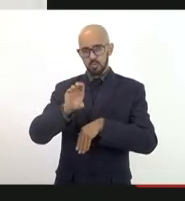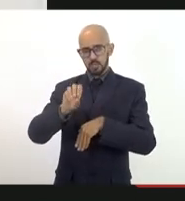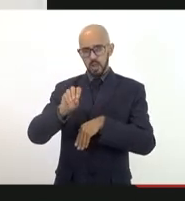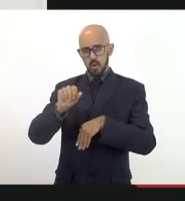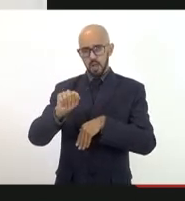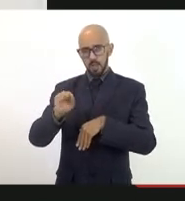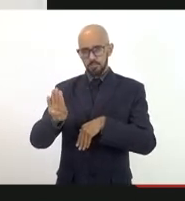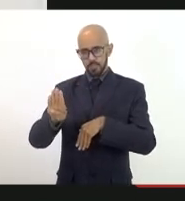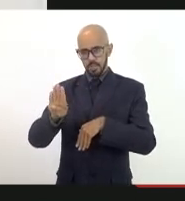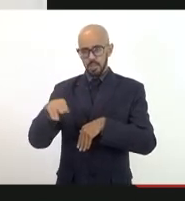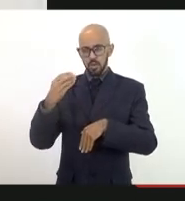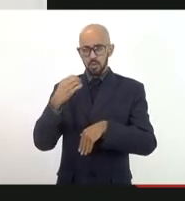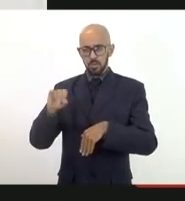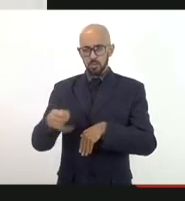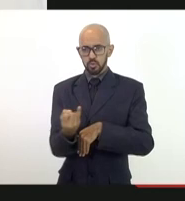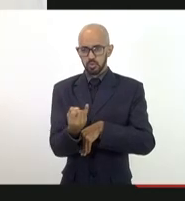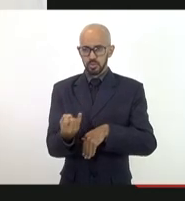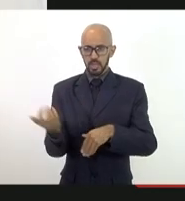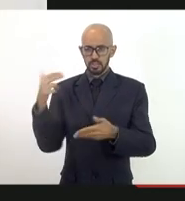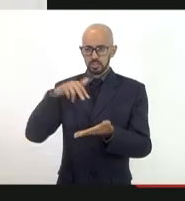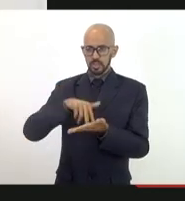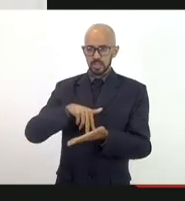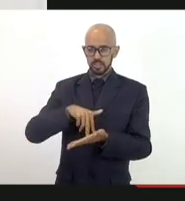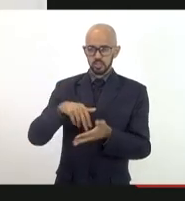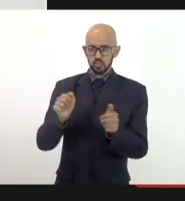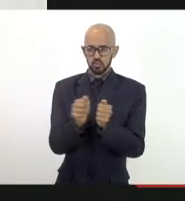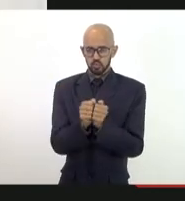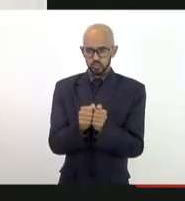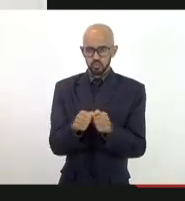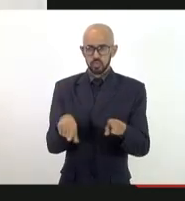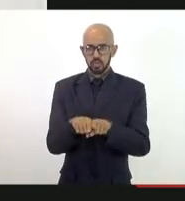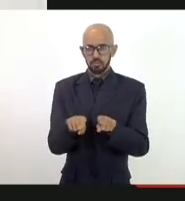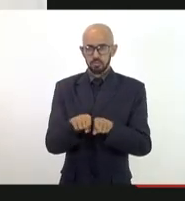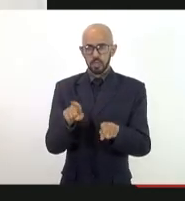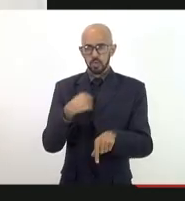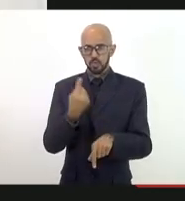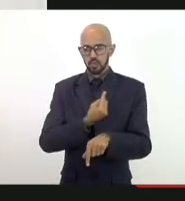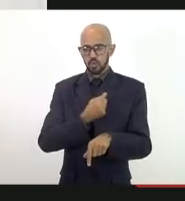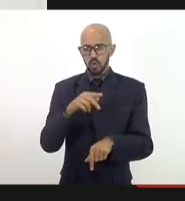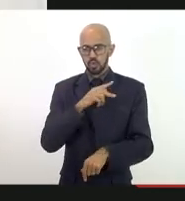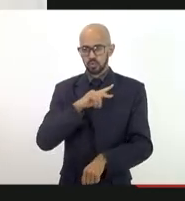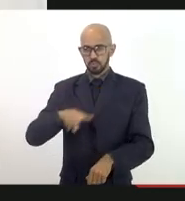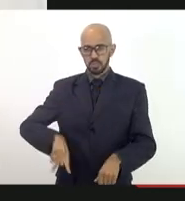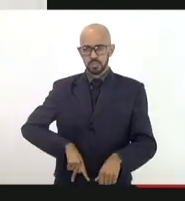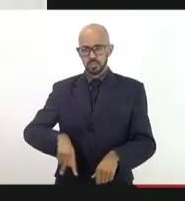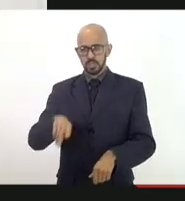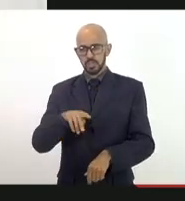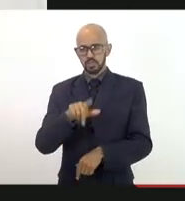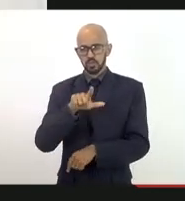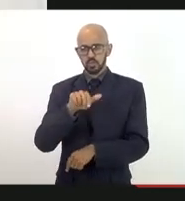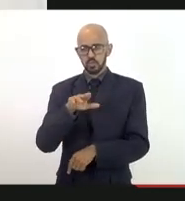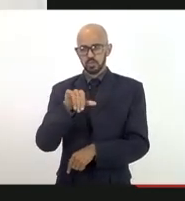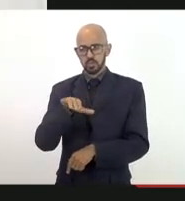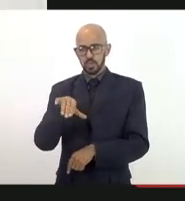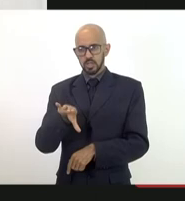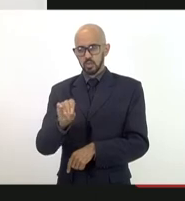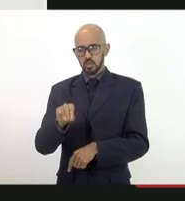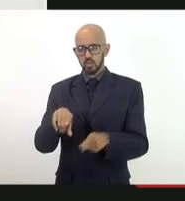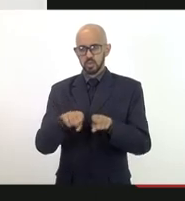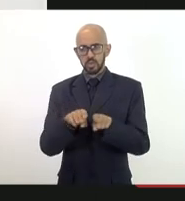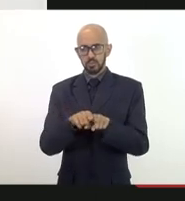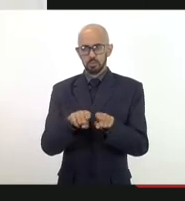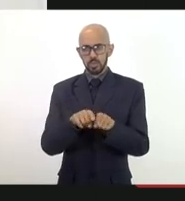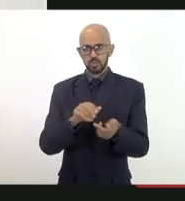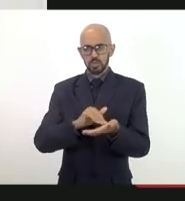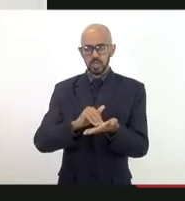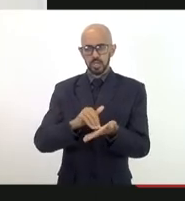vocês, sobretudo em nome do nosso presidente, né, o Luciano Bandeira, que hoje preside a OAB aqui, a seção Rio de Janeiro, o Álvaro Quintão, nosso secretário-geral, que está